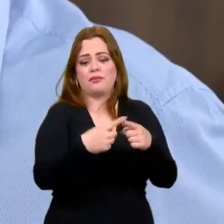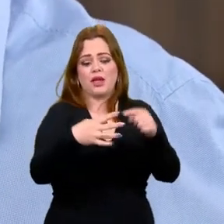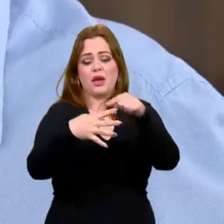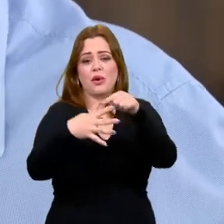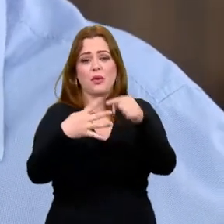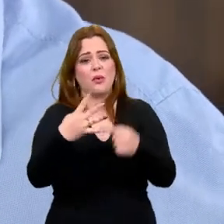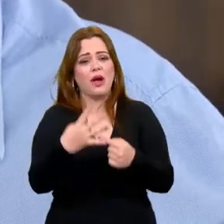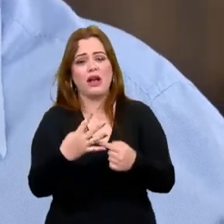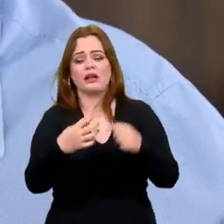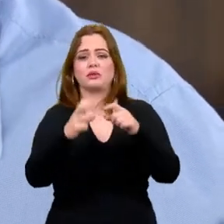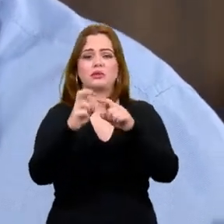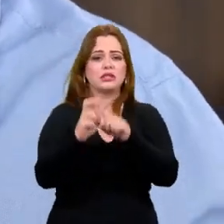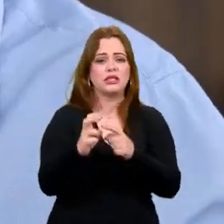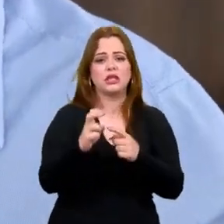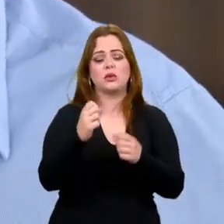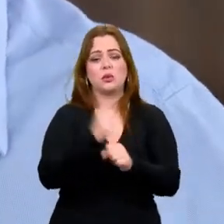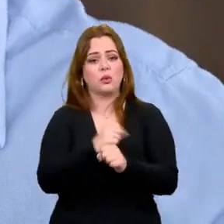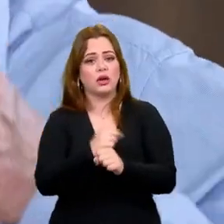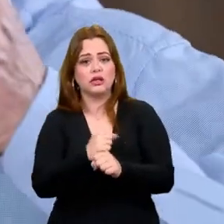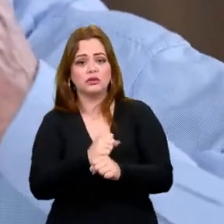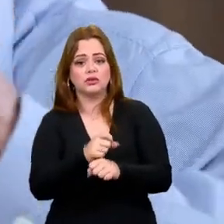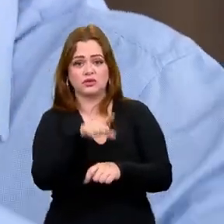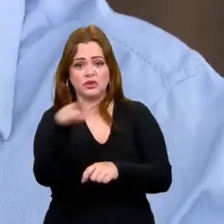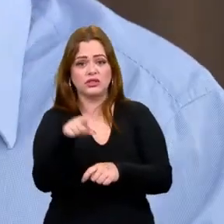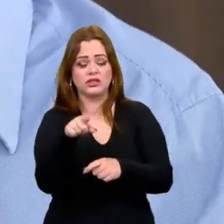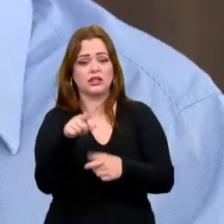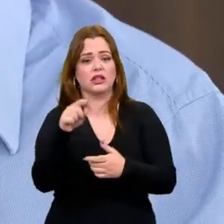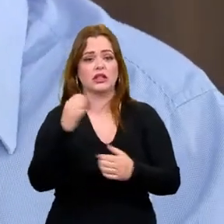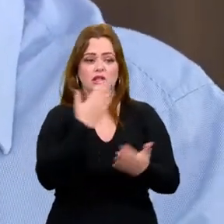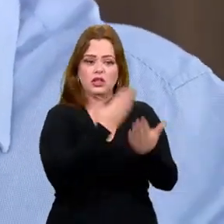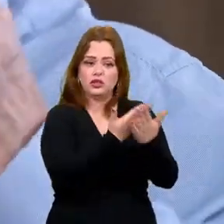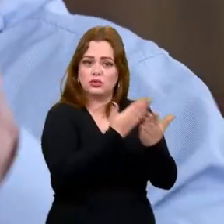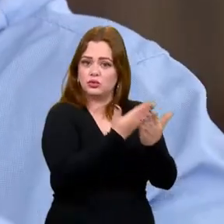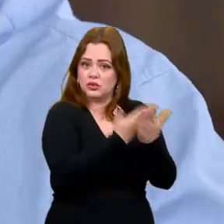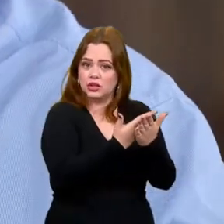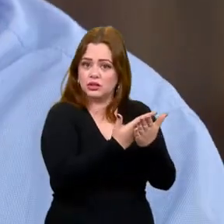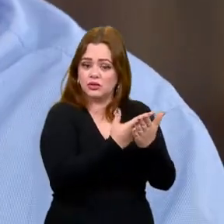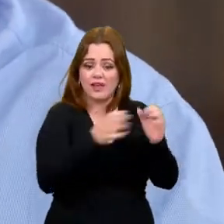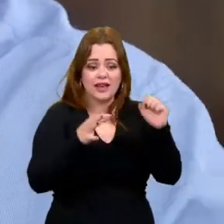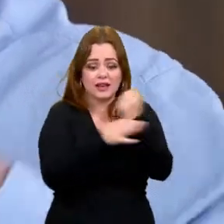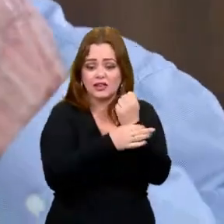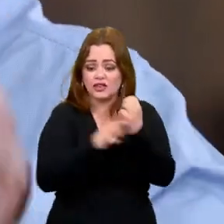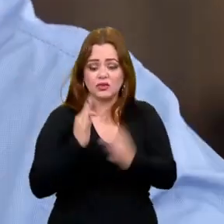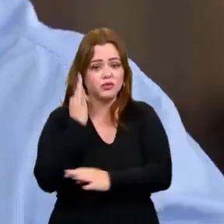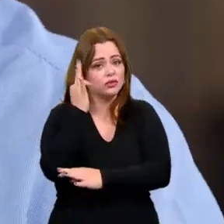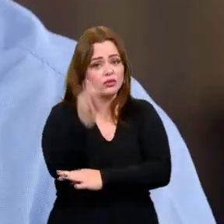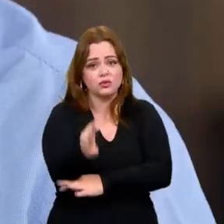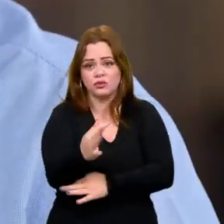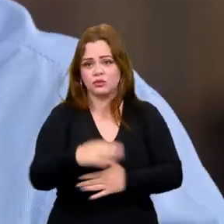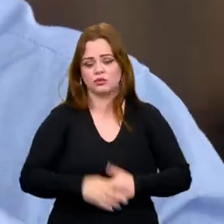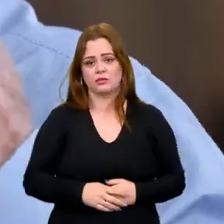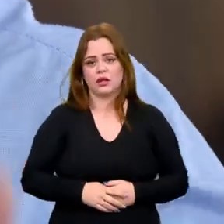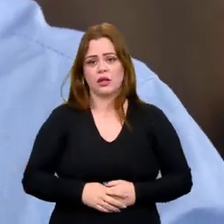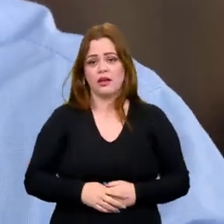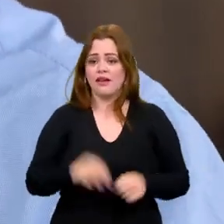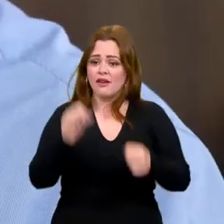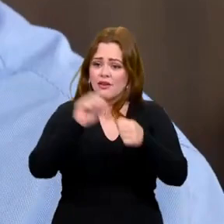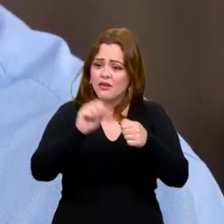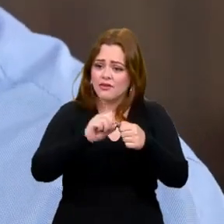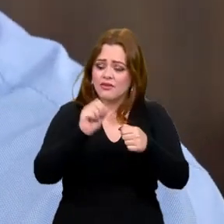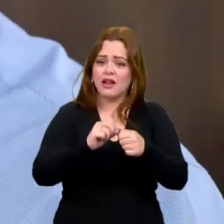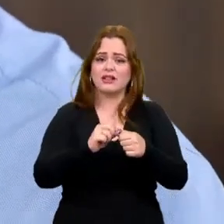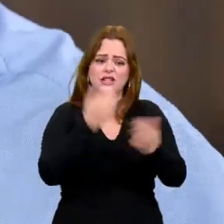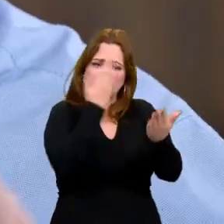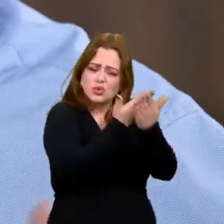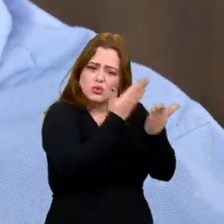isso faça isso que tá te pedindo de alguém que já teve 16 anos que já teve 18 que já teve 20 que